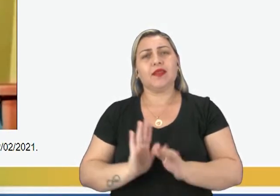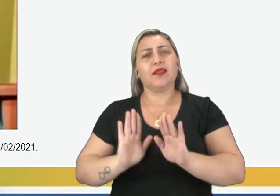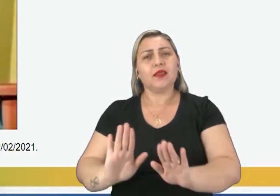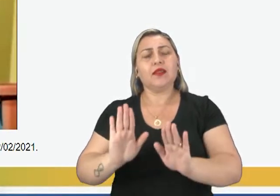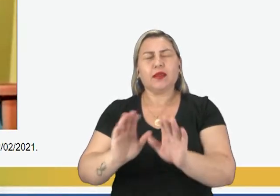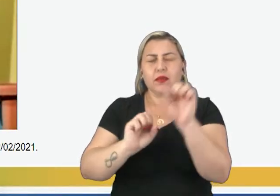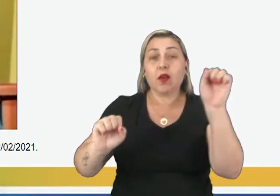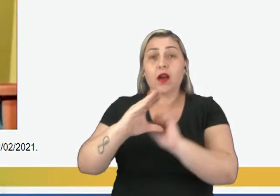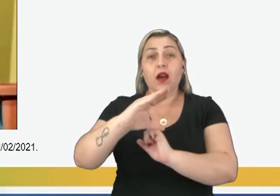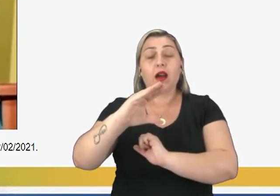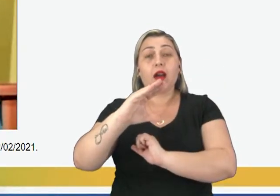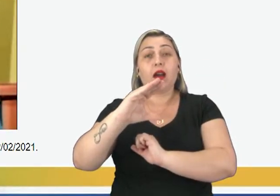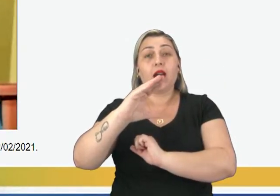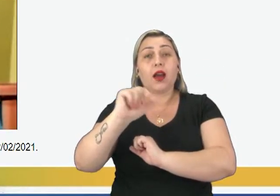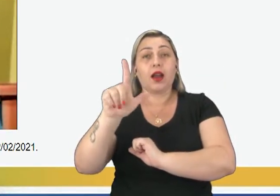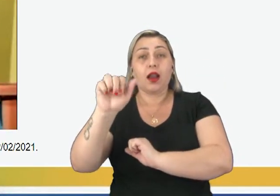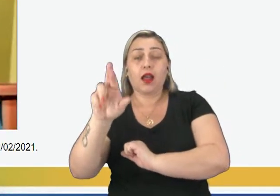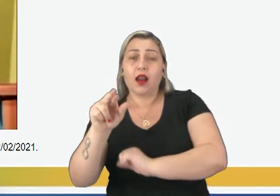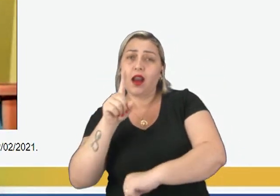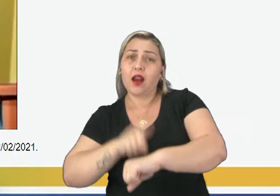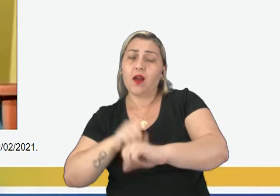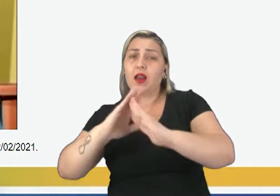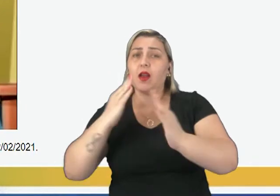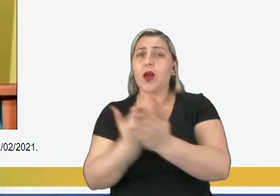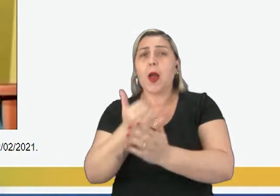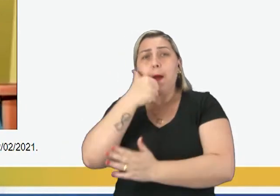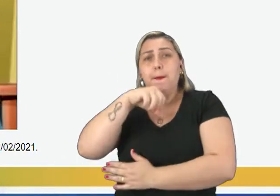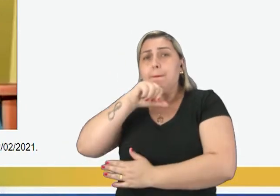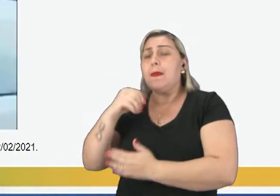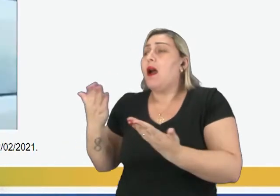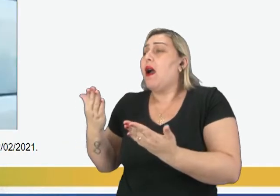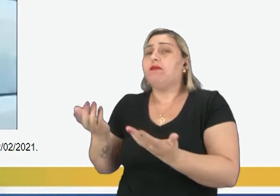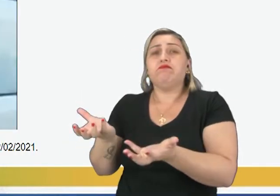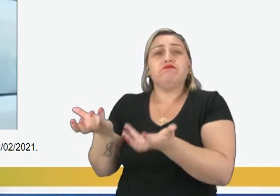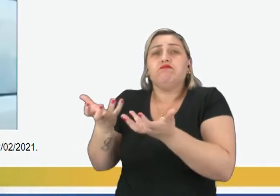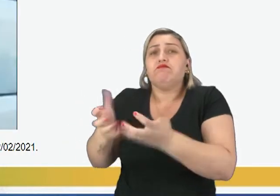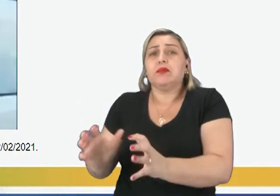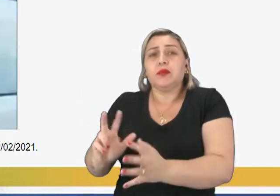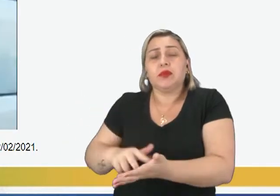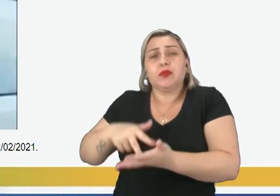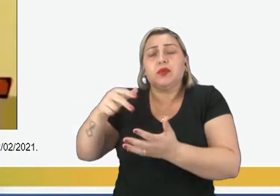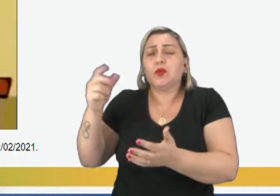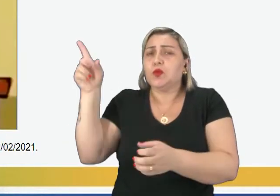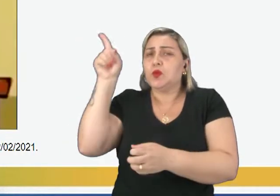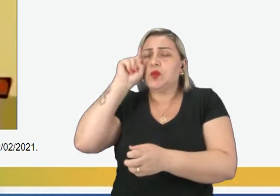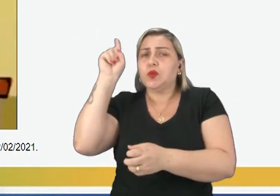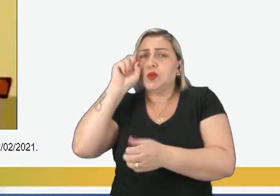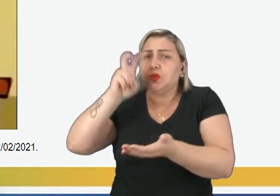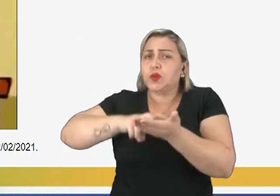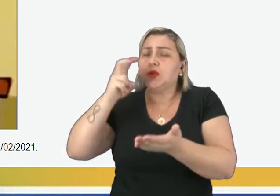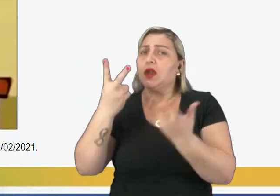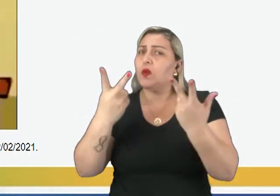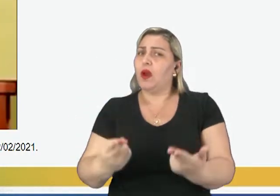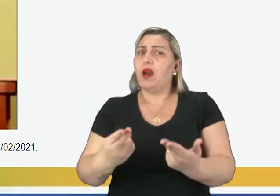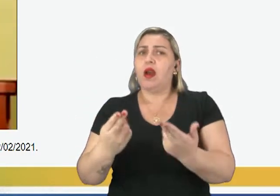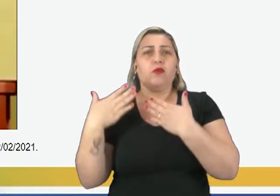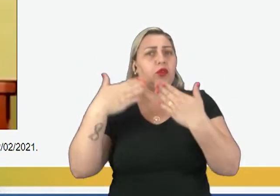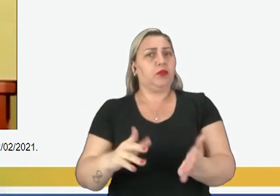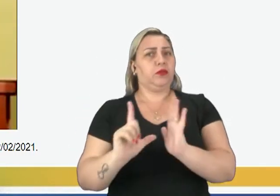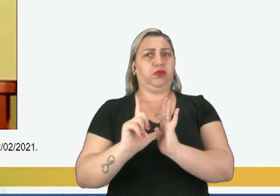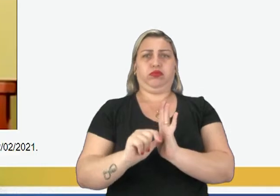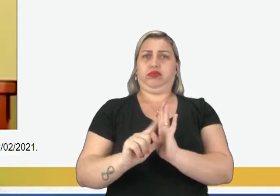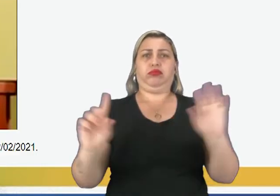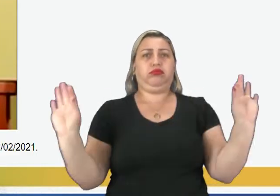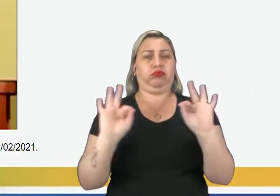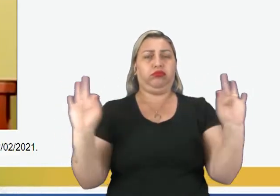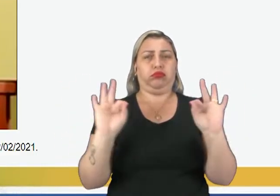Acorda, Clara. Tá na hora da escola. Mãe, a Clara não quer levantar. Toda manhã é a mesma coisa. Eu não vou chegar atrasado por causa dela.